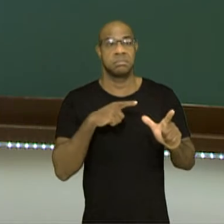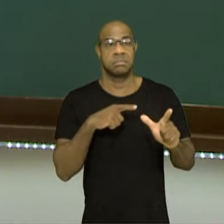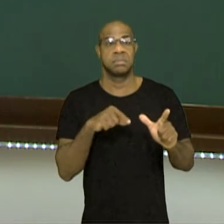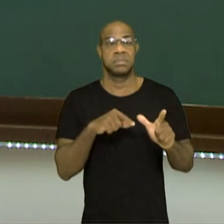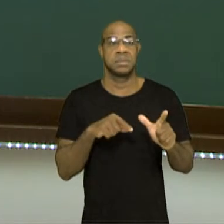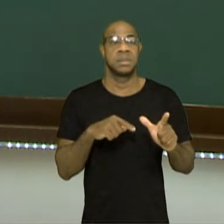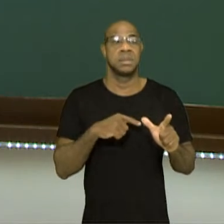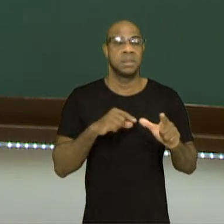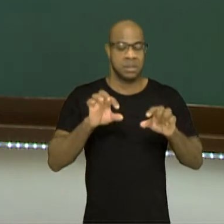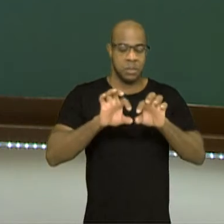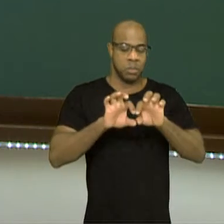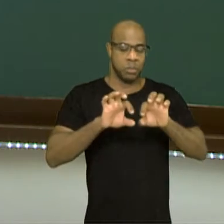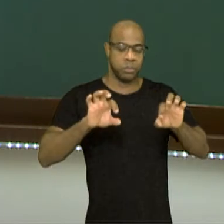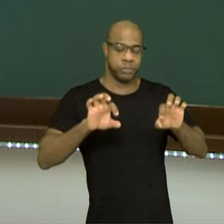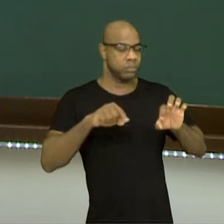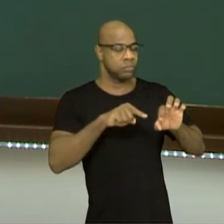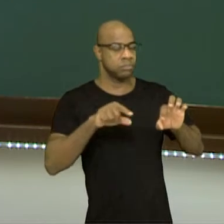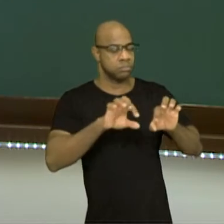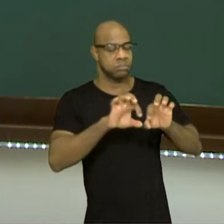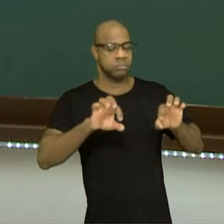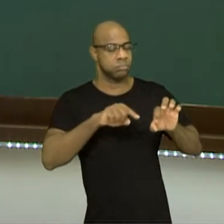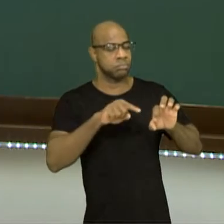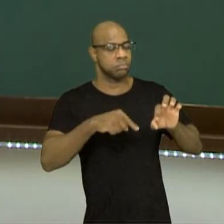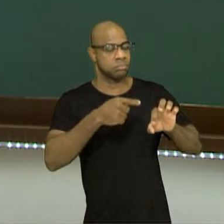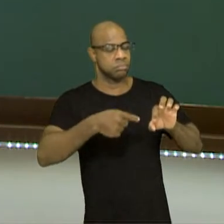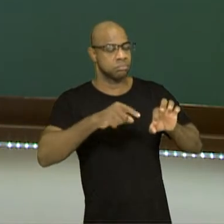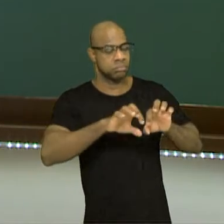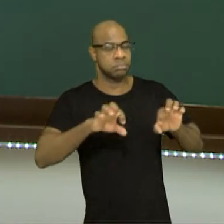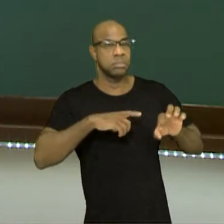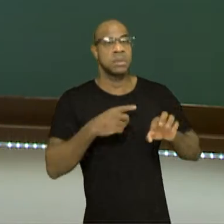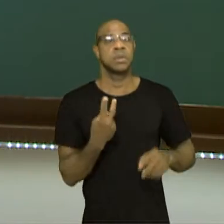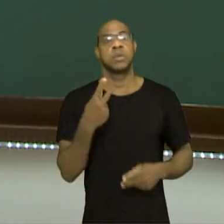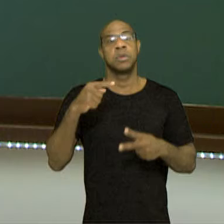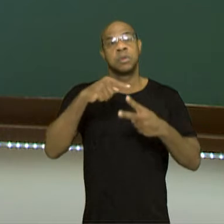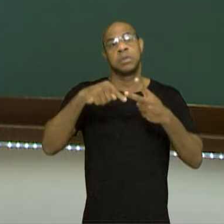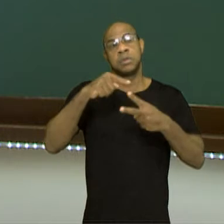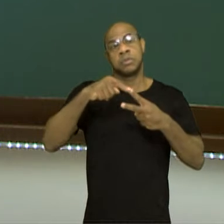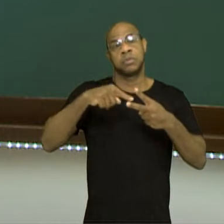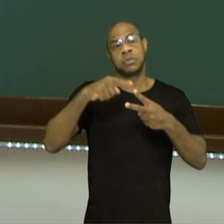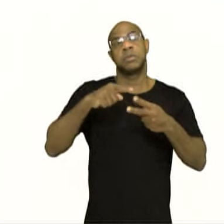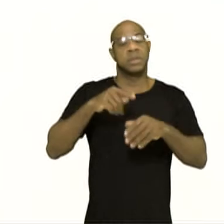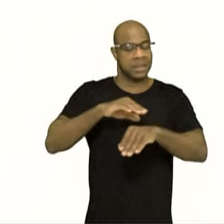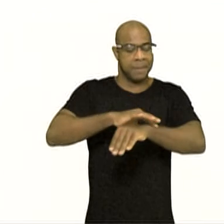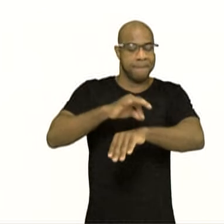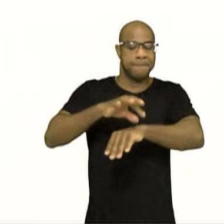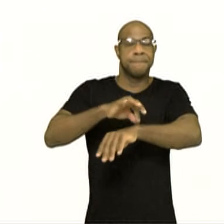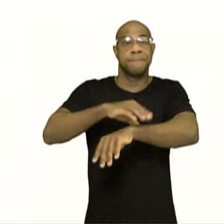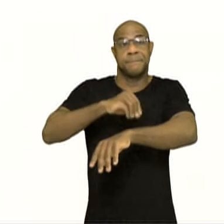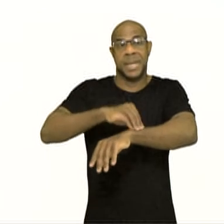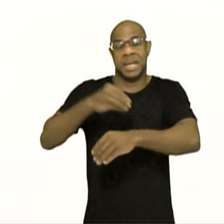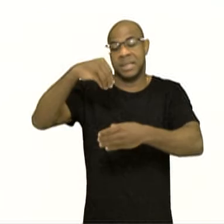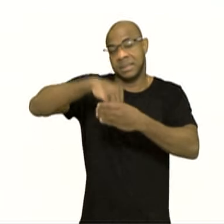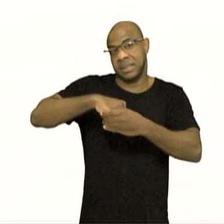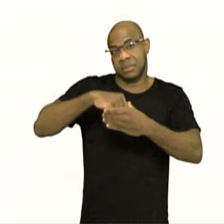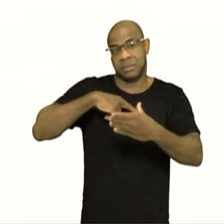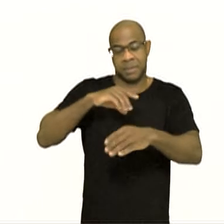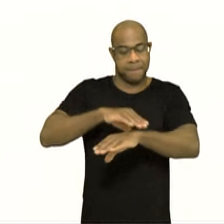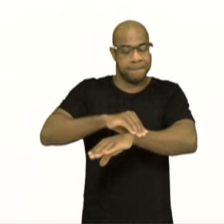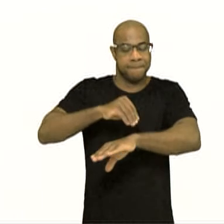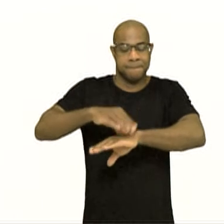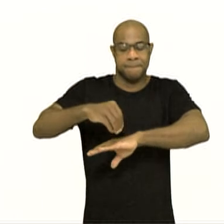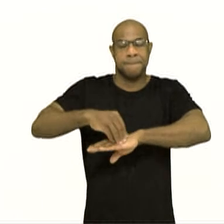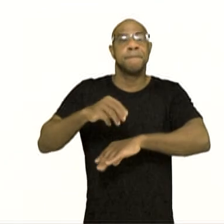cilíndrico, né? Que está para fora do corpo. Ele possui dois tipos de tecidos dentro dele. Então,